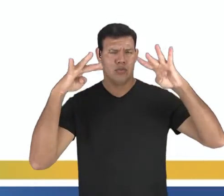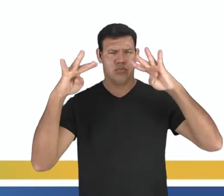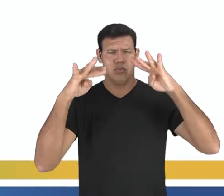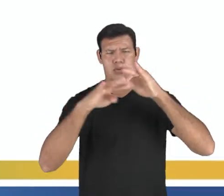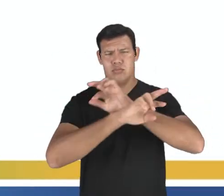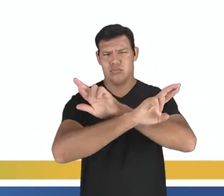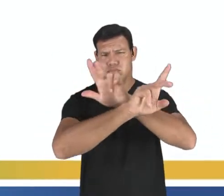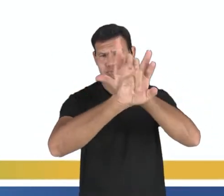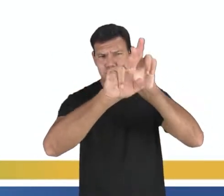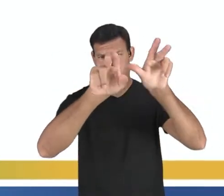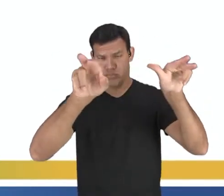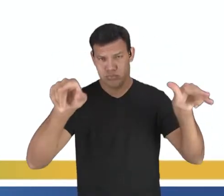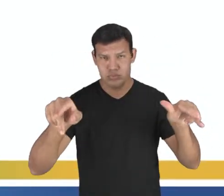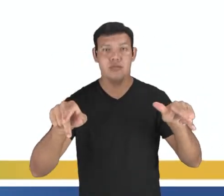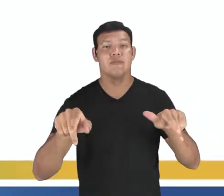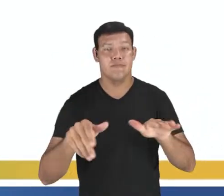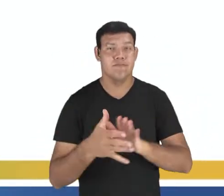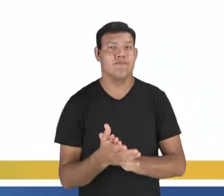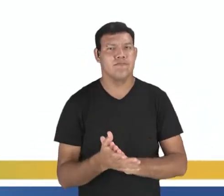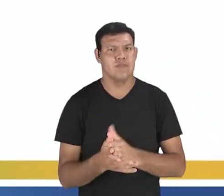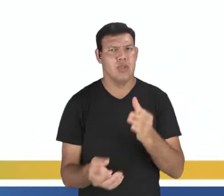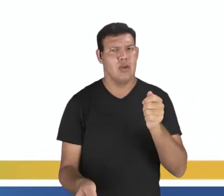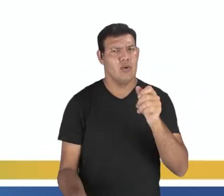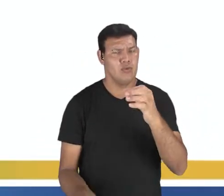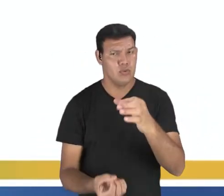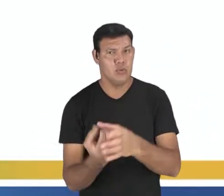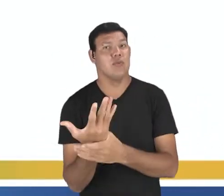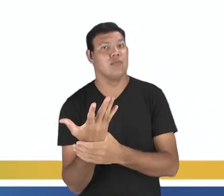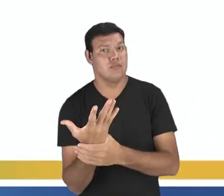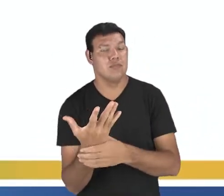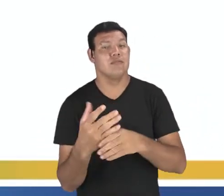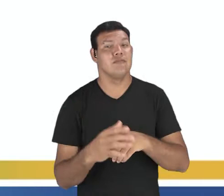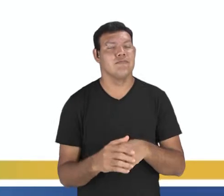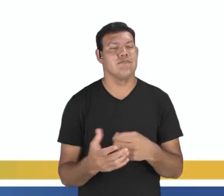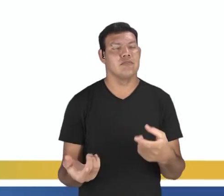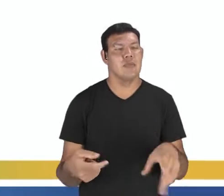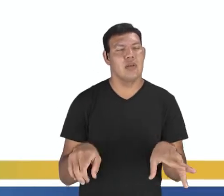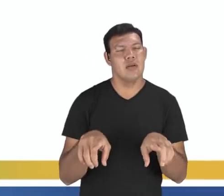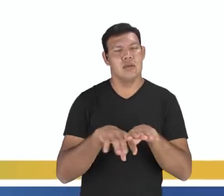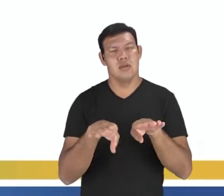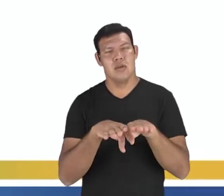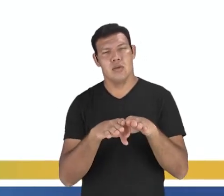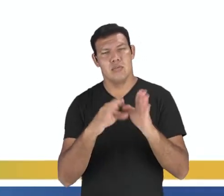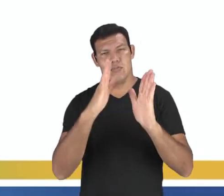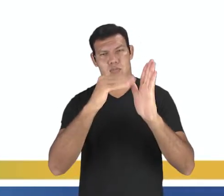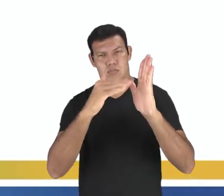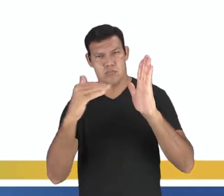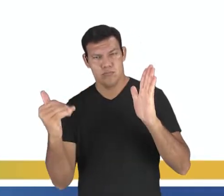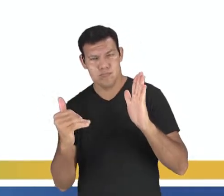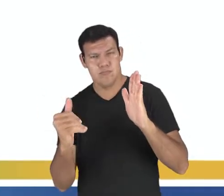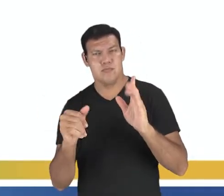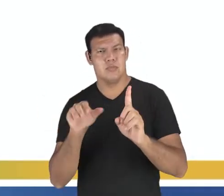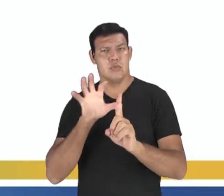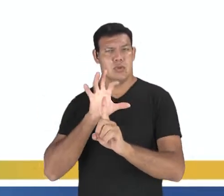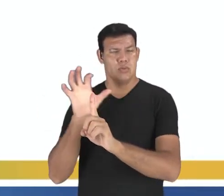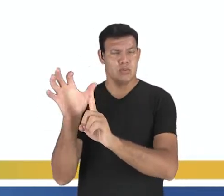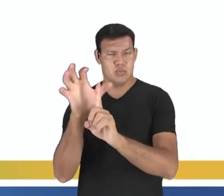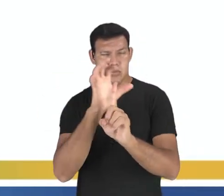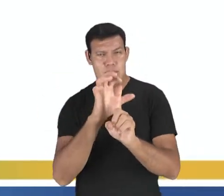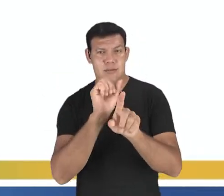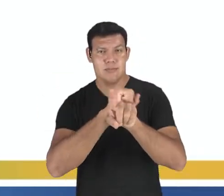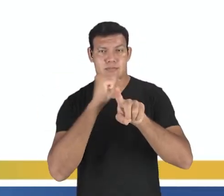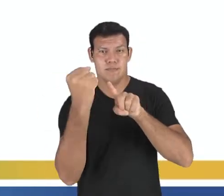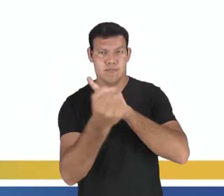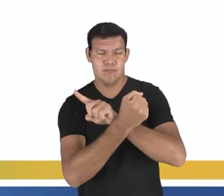É determinado por sua formação, o motivo de sua aparência, a intervenção da sociedade, o modo de vida das